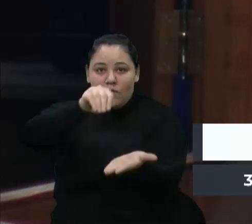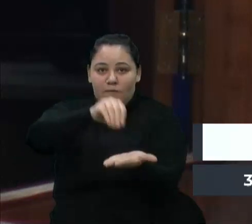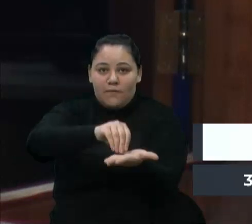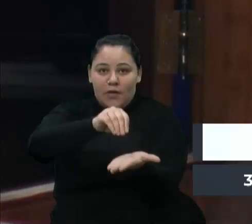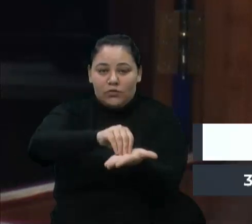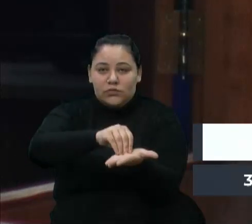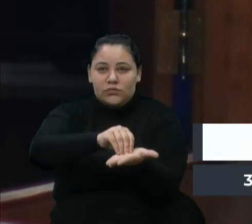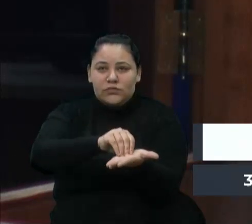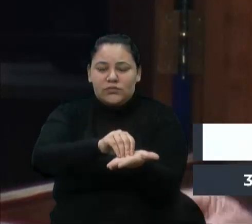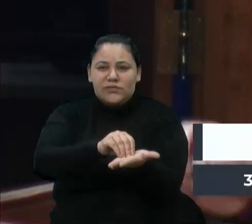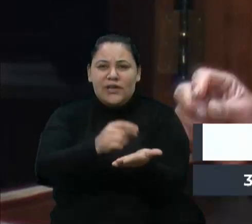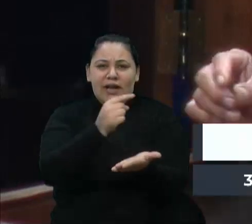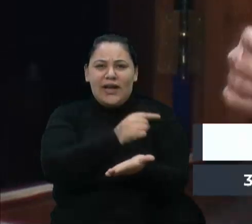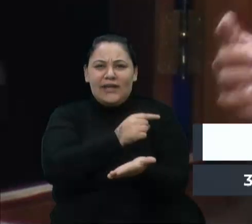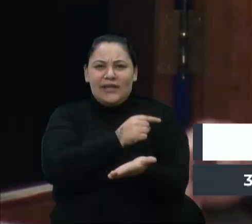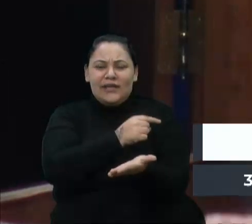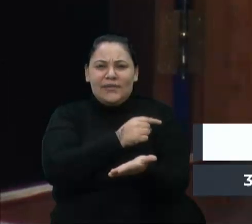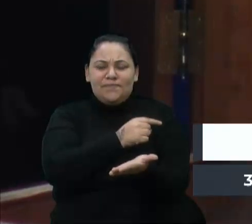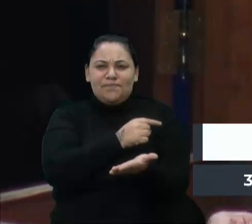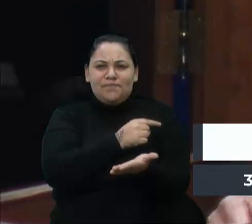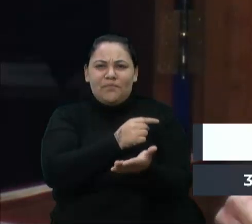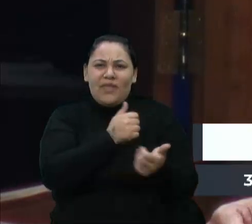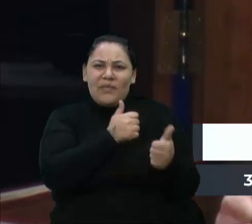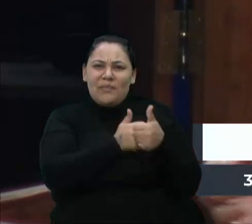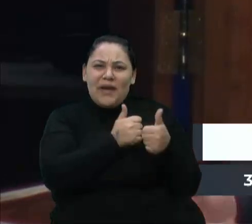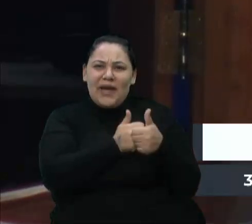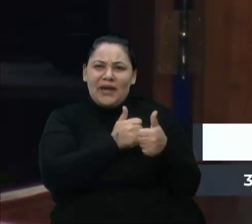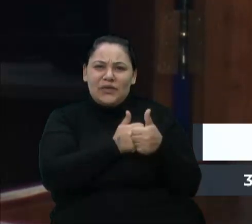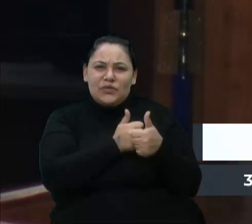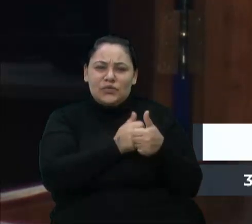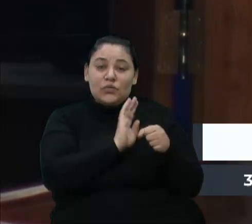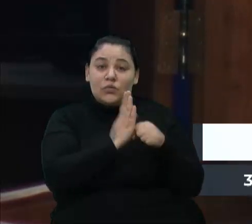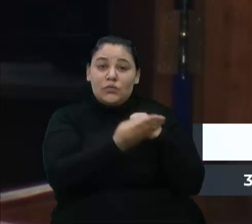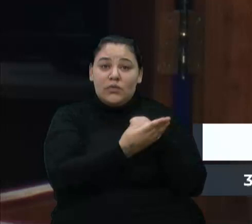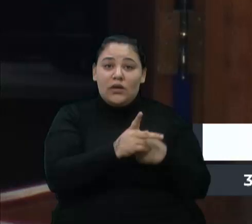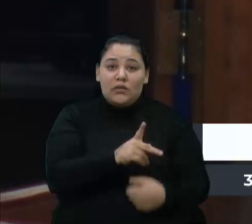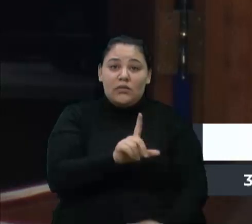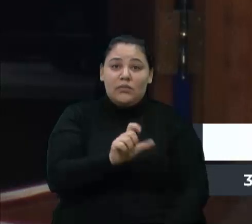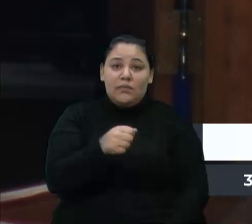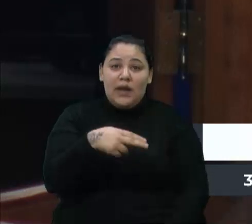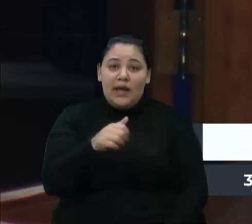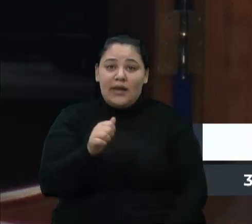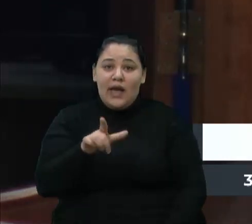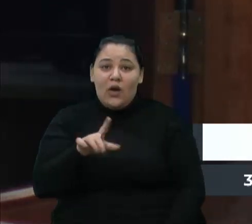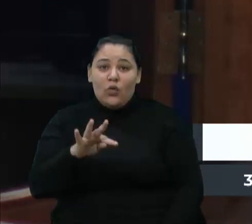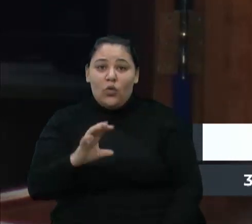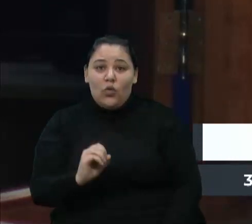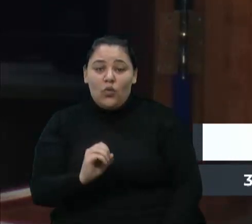diz ali, passando no Planalto, aquela faixa